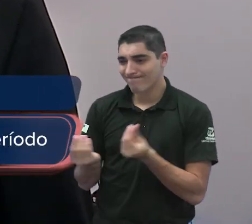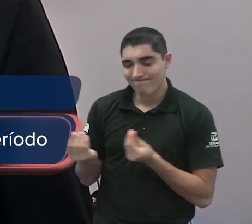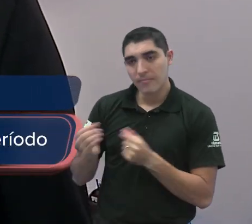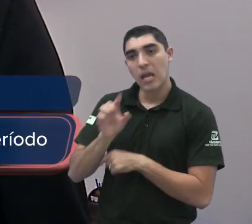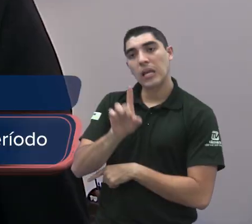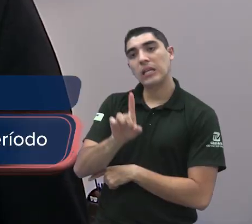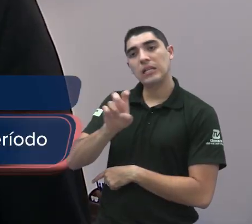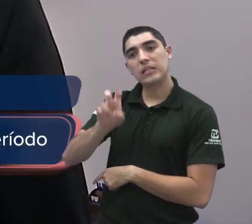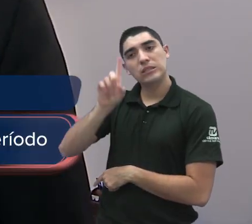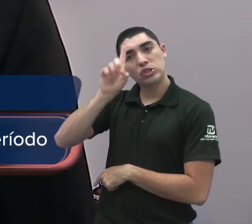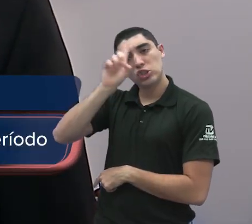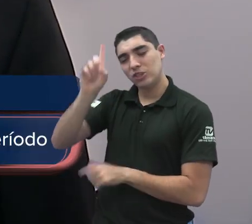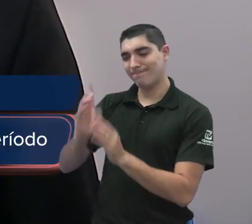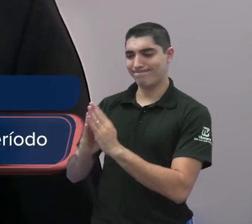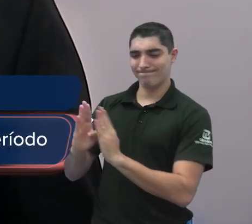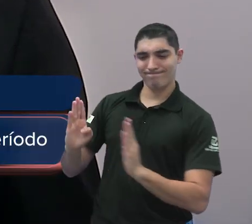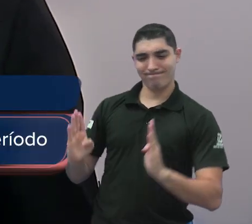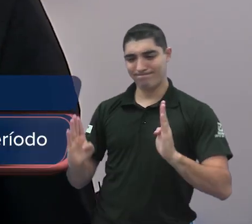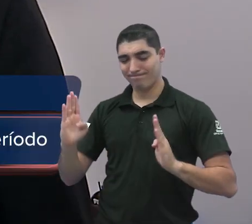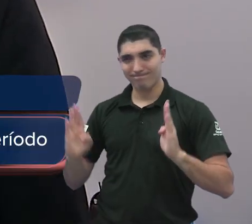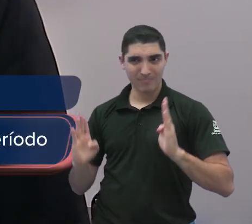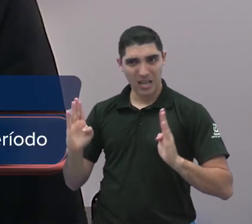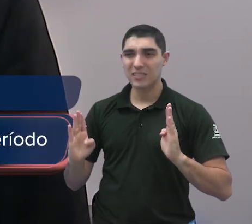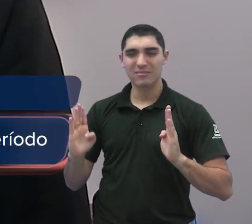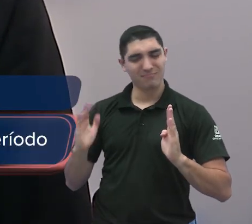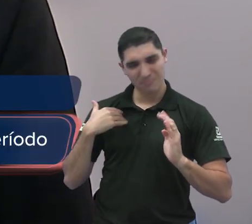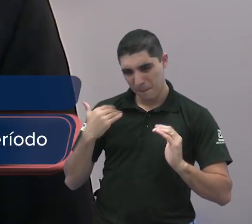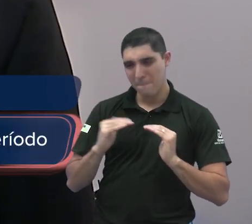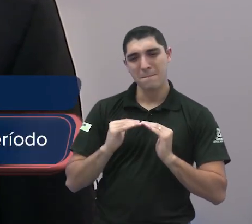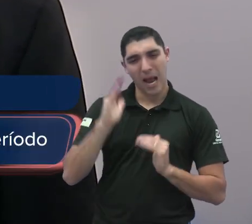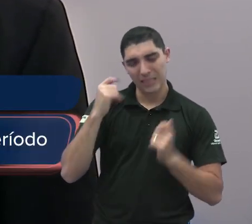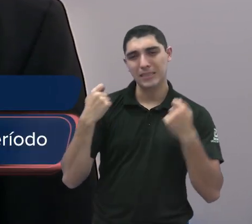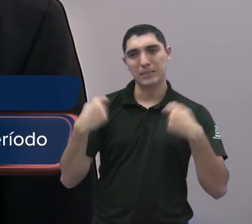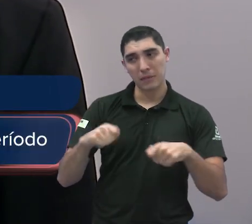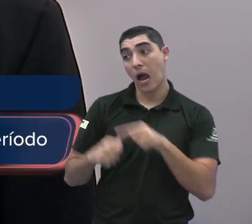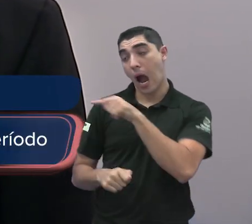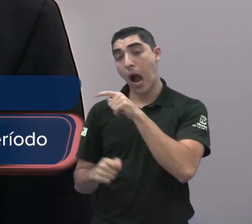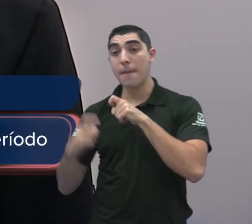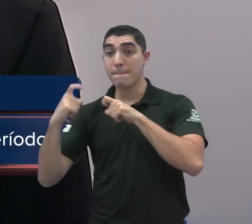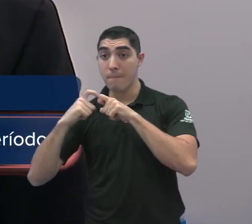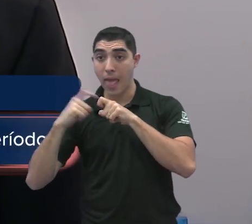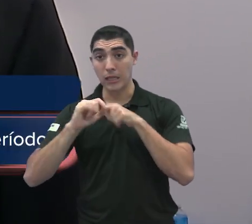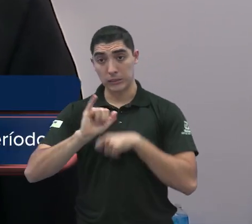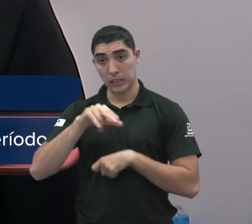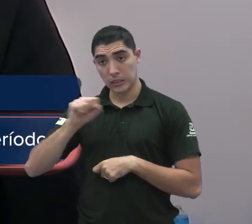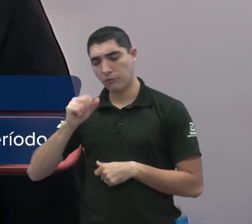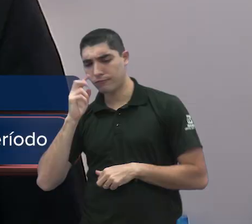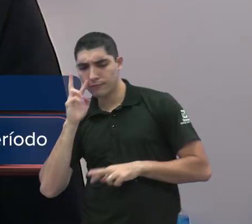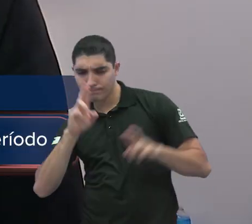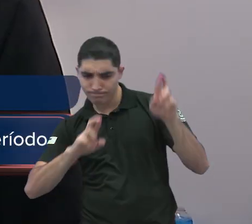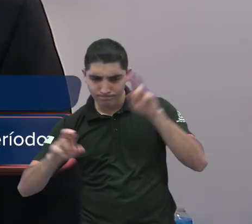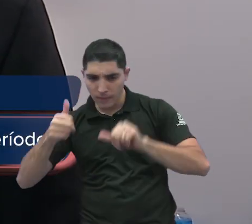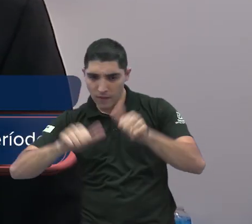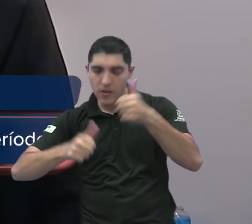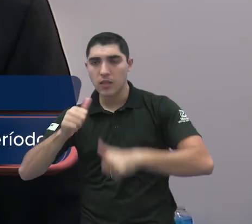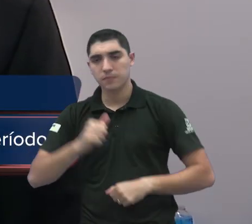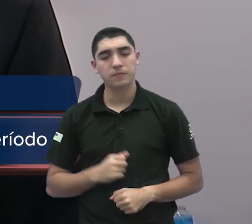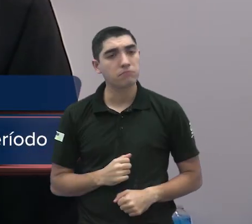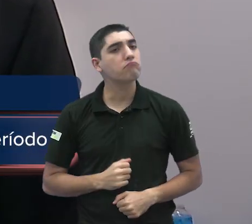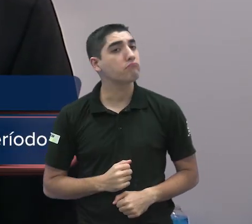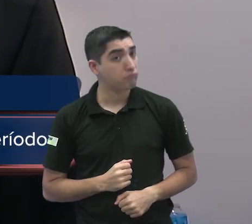temporária de no mínimo 15 dias, para que seja realizada uma perícia ou uma análise documental e ver se ele tem essa